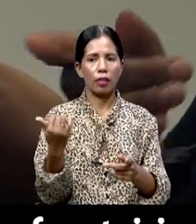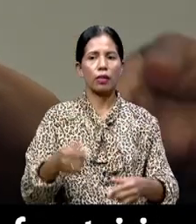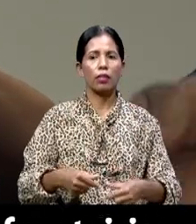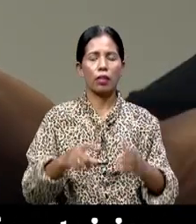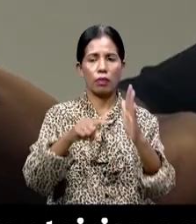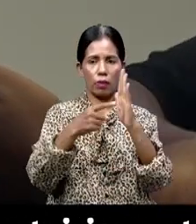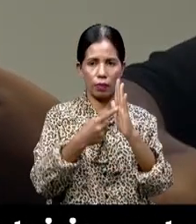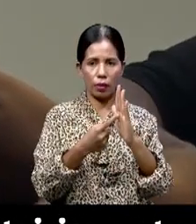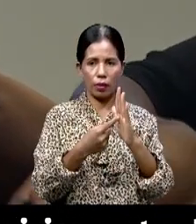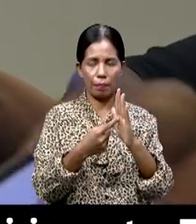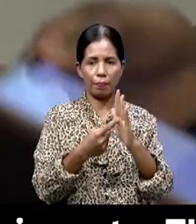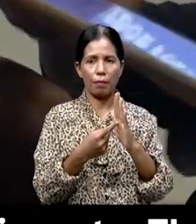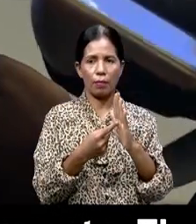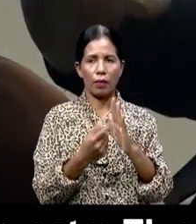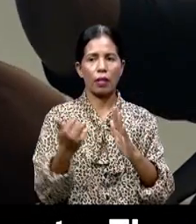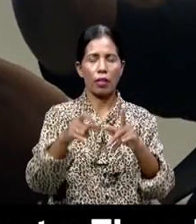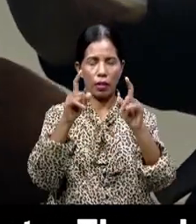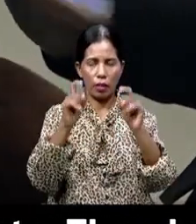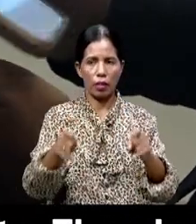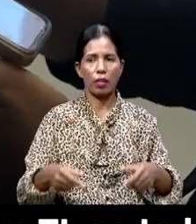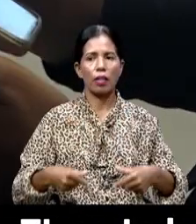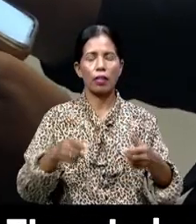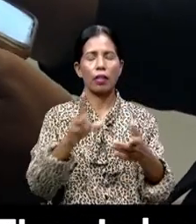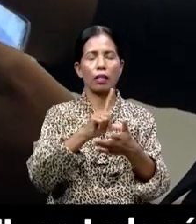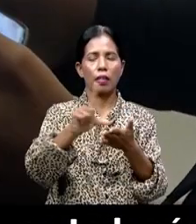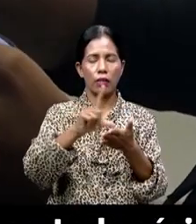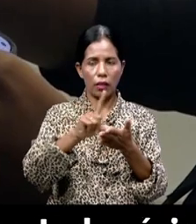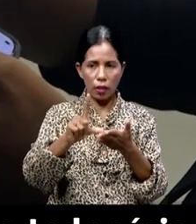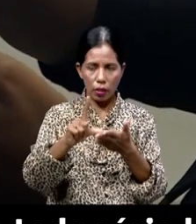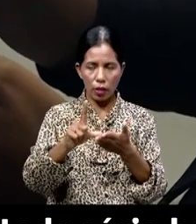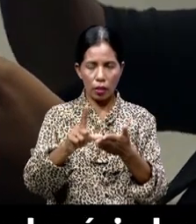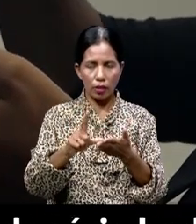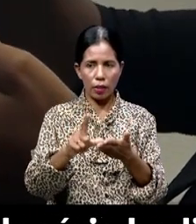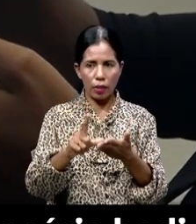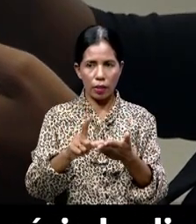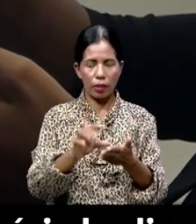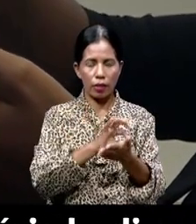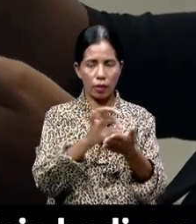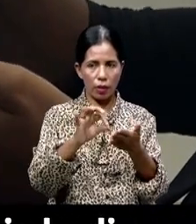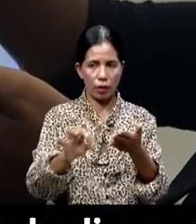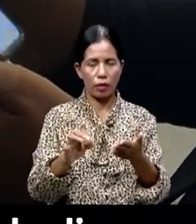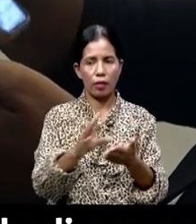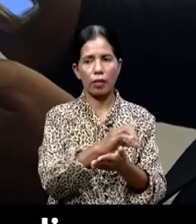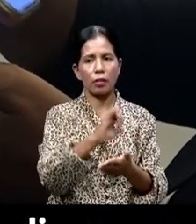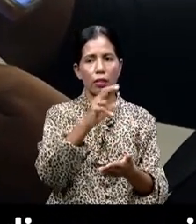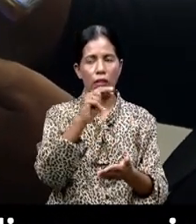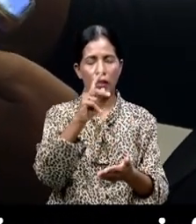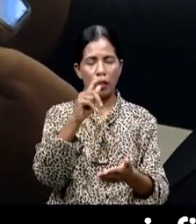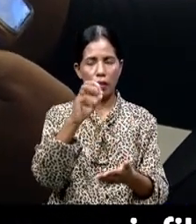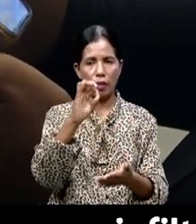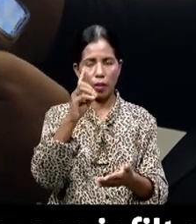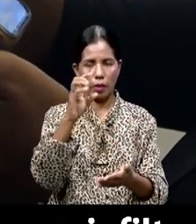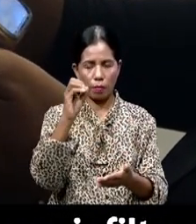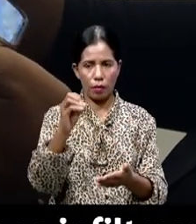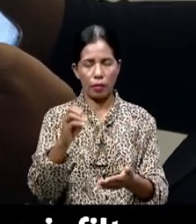a rua, Cira tem que retar licença, Cira pronto registra o INDIM, o sistema NBM que ia,